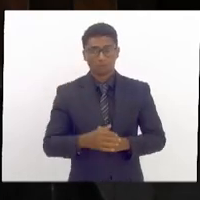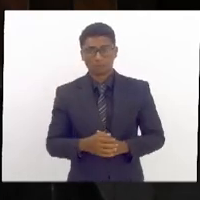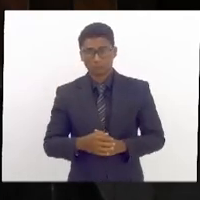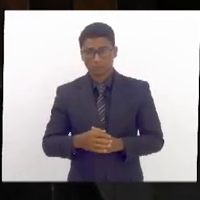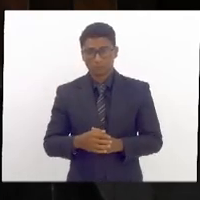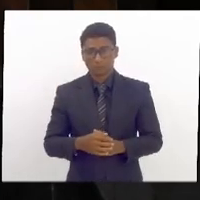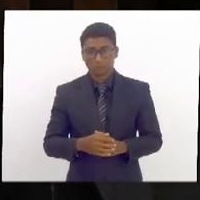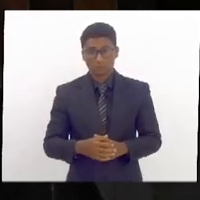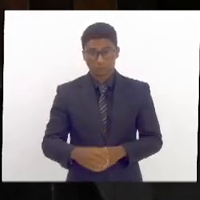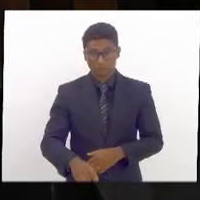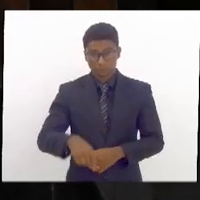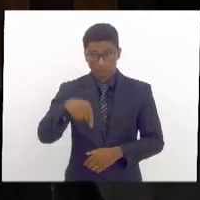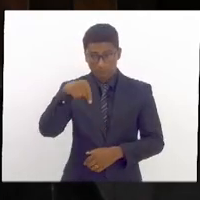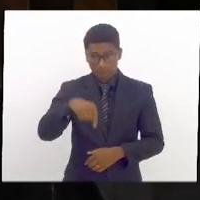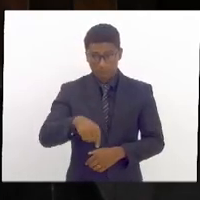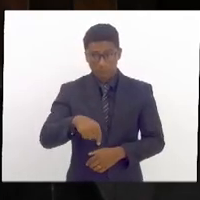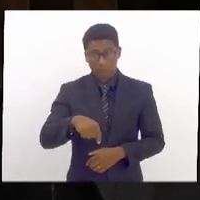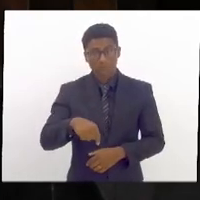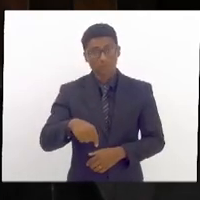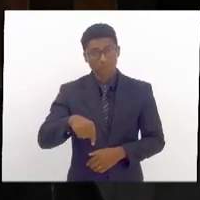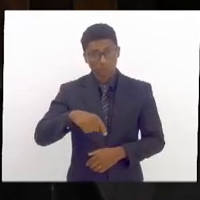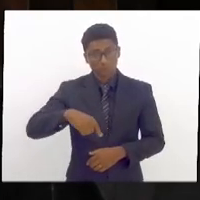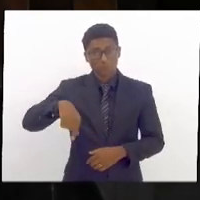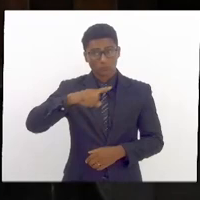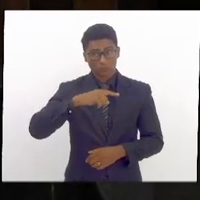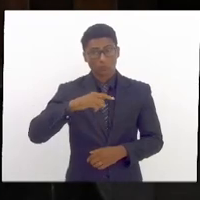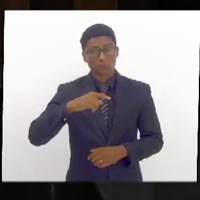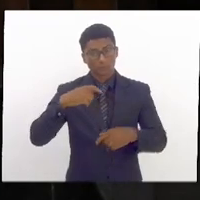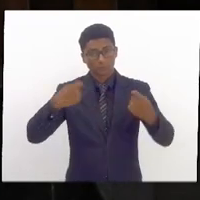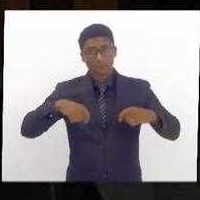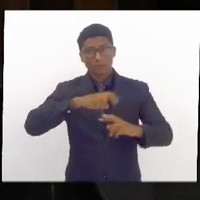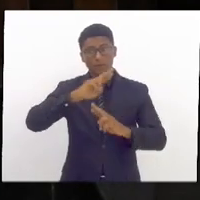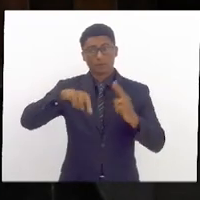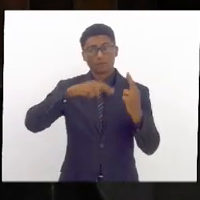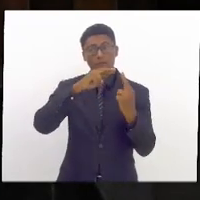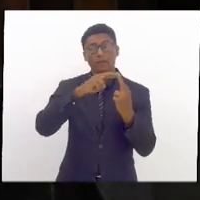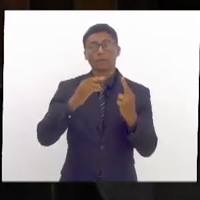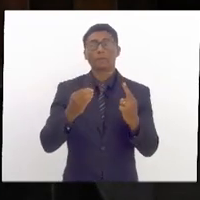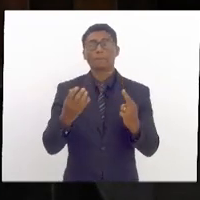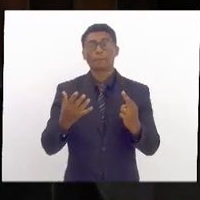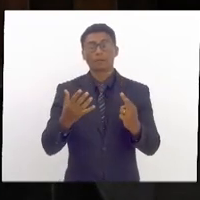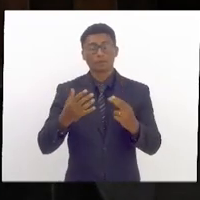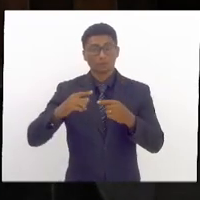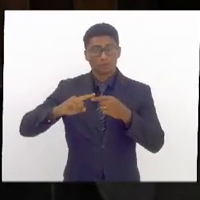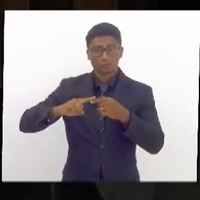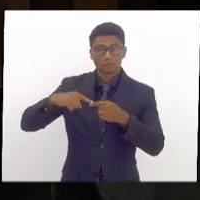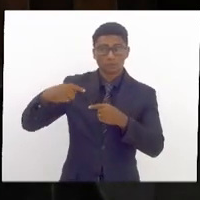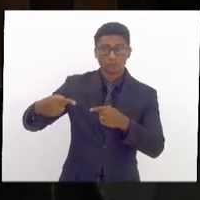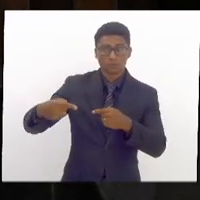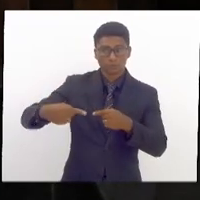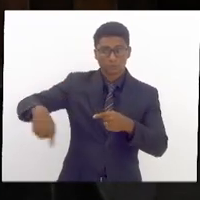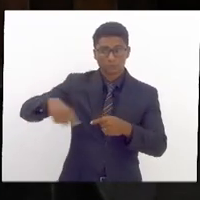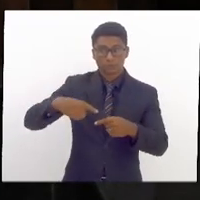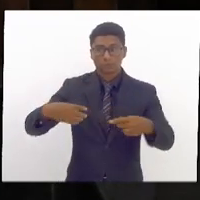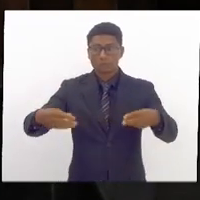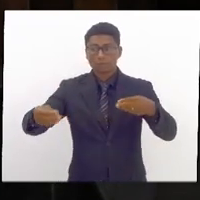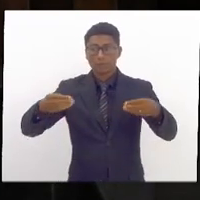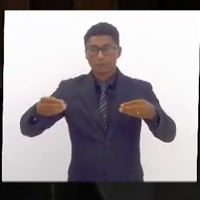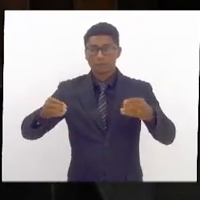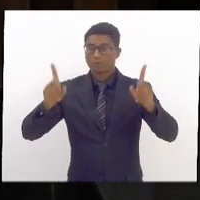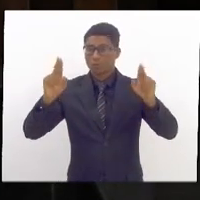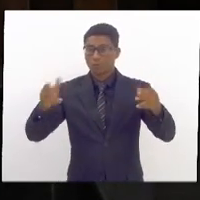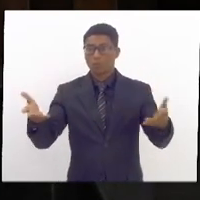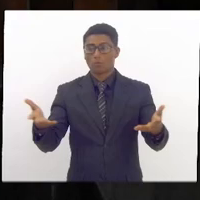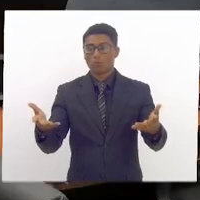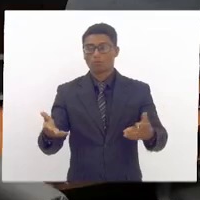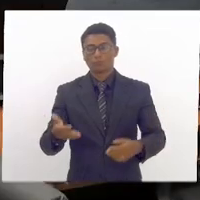que aconteceu aqui hoje como paradigma para, em outros momentos, nós sejamos tão flexíveis como fomos hoje nessa tarde. Muito obrigado,